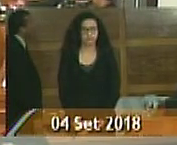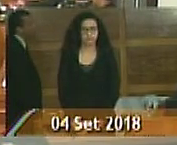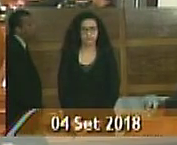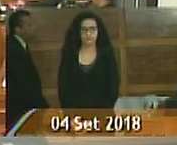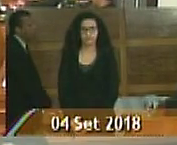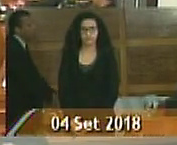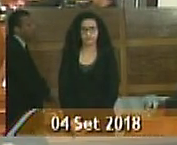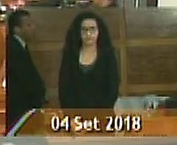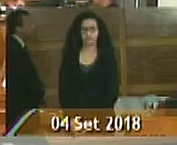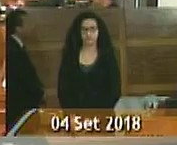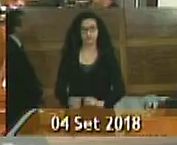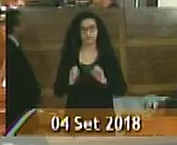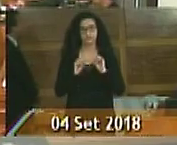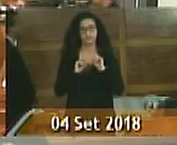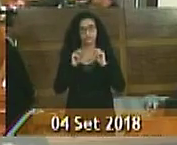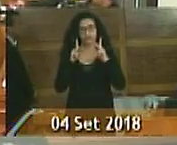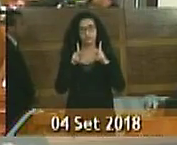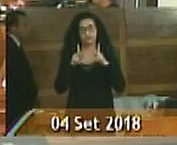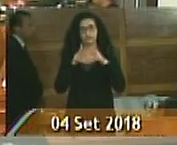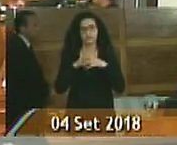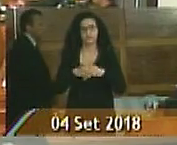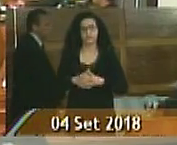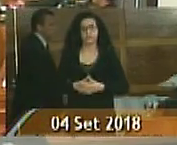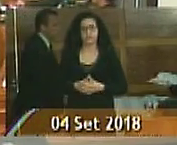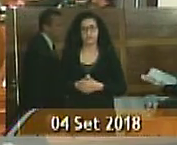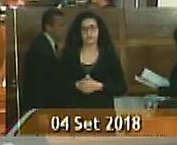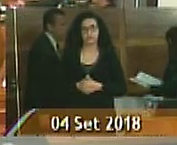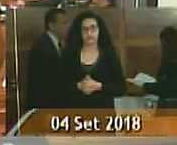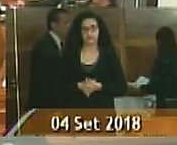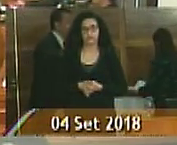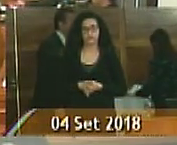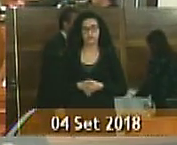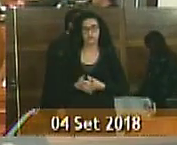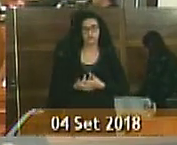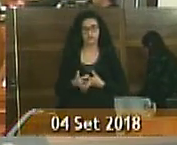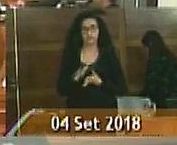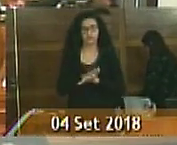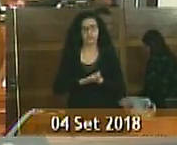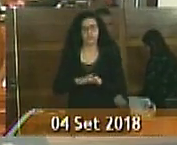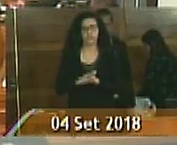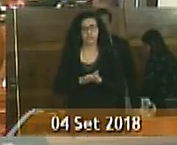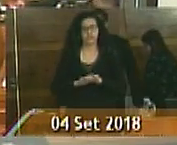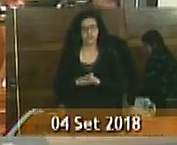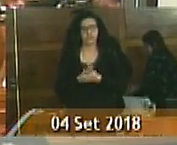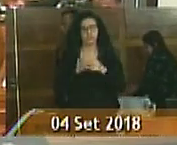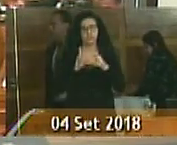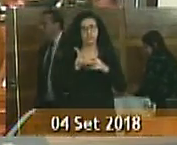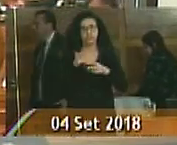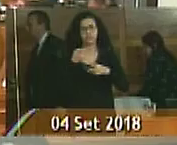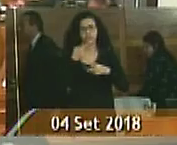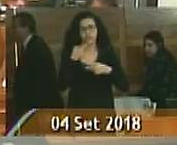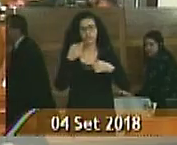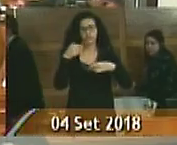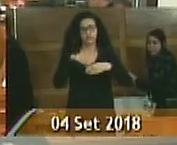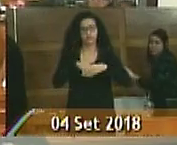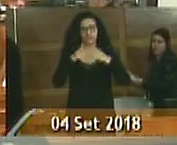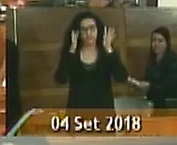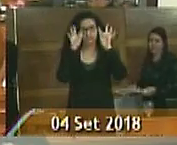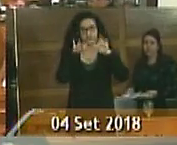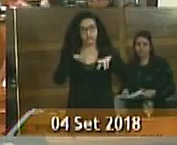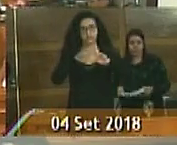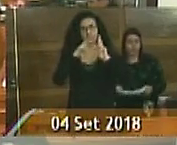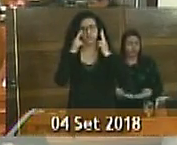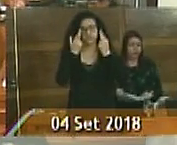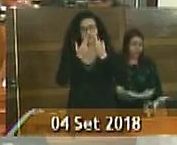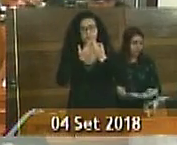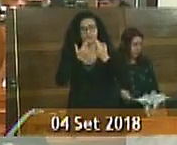Acabou? Aprovado por 9 votos. Nada mais havendo a tratar, dou por encerrada a presente